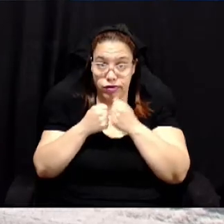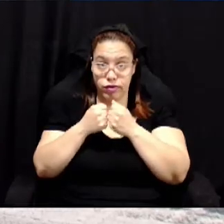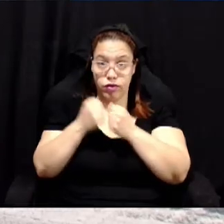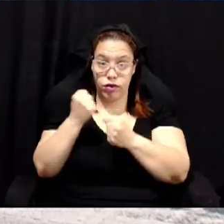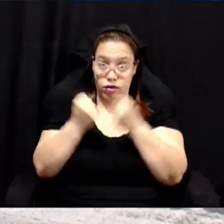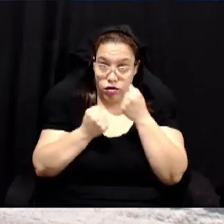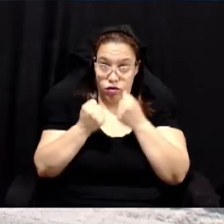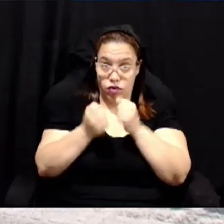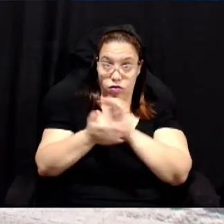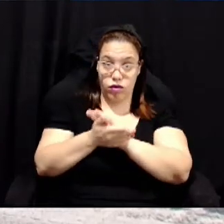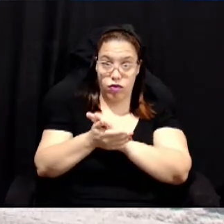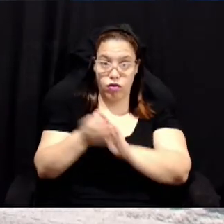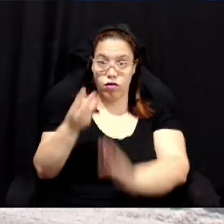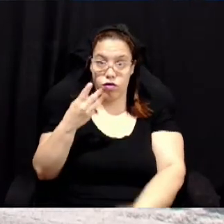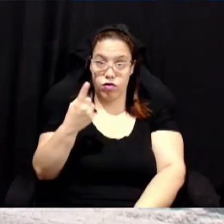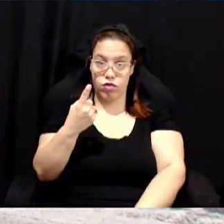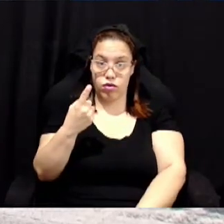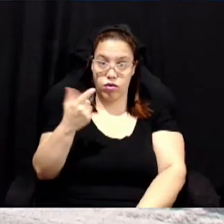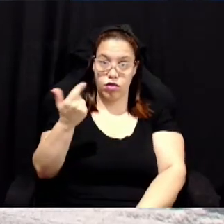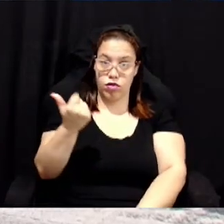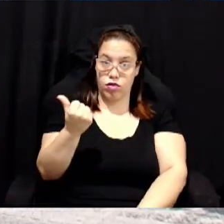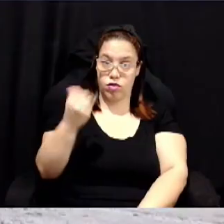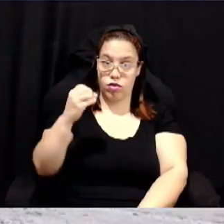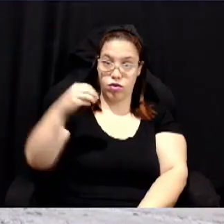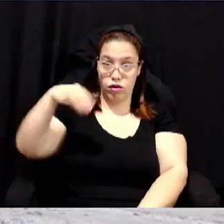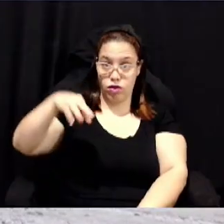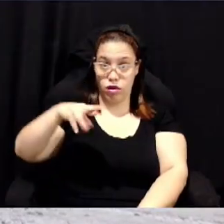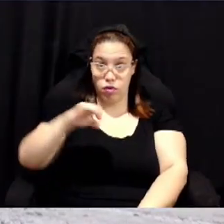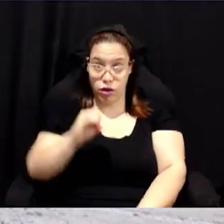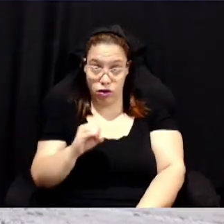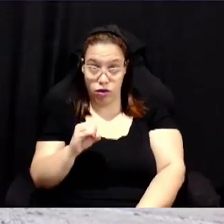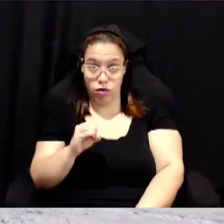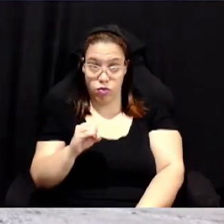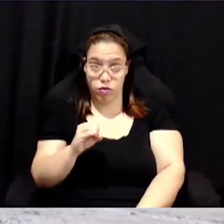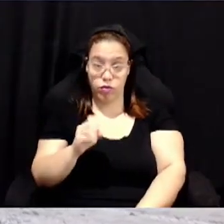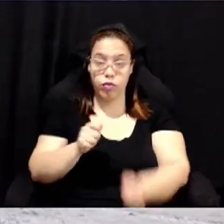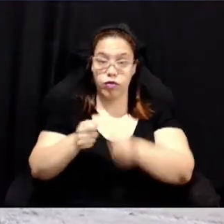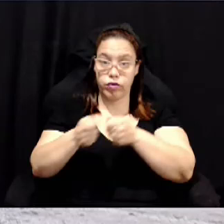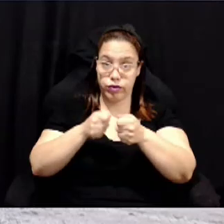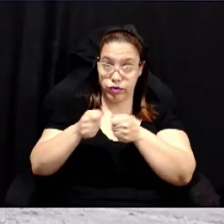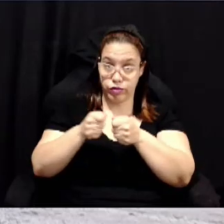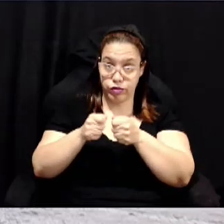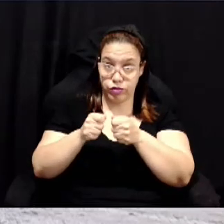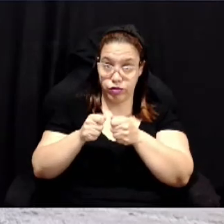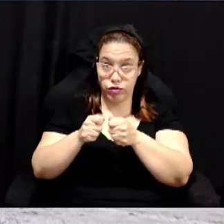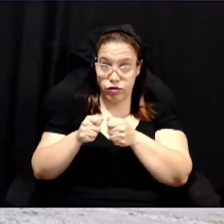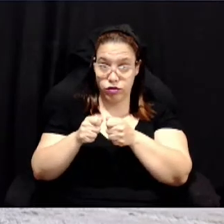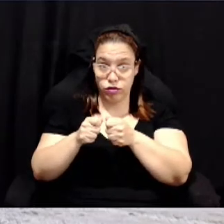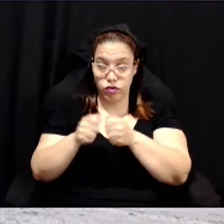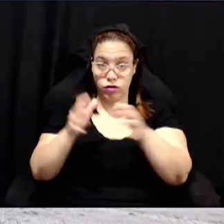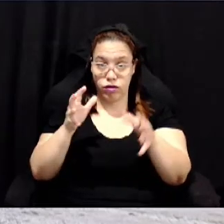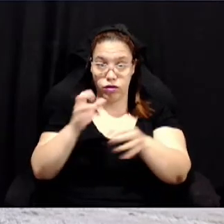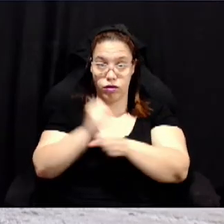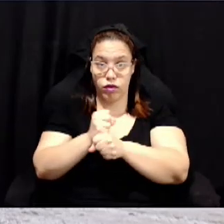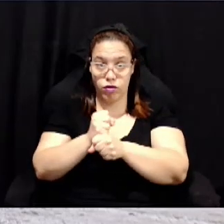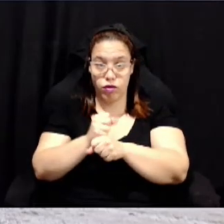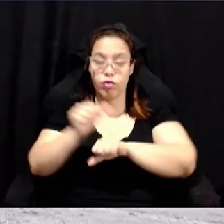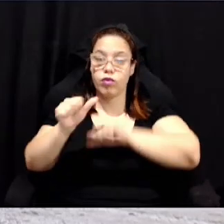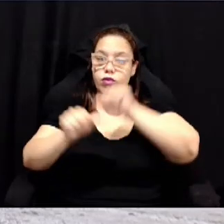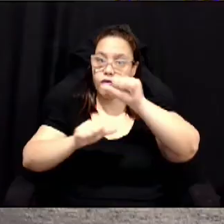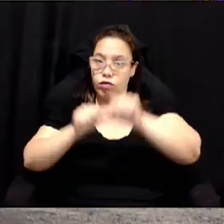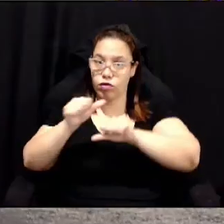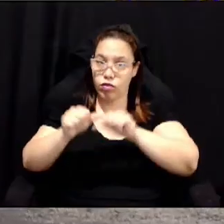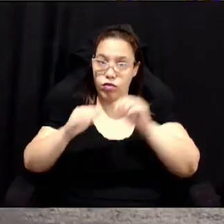de 31 para 60 metros quadrados. Além disso, a reforma contemplou a modernização das